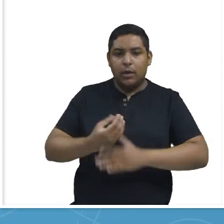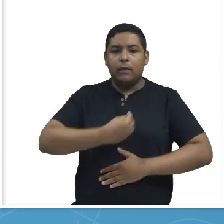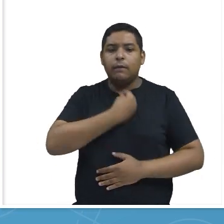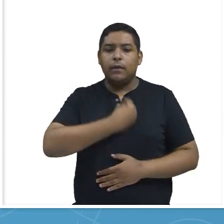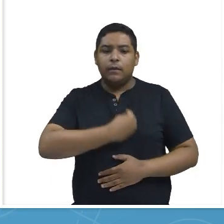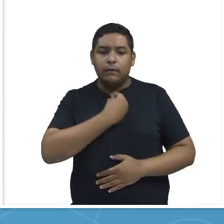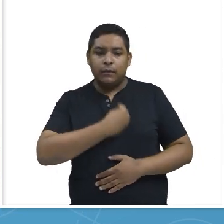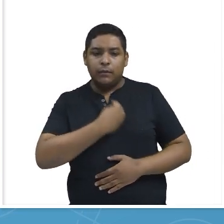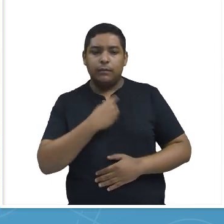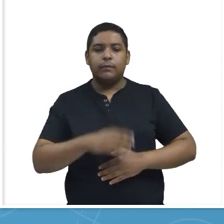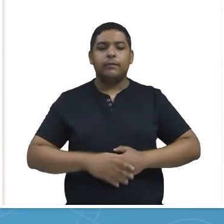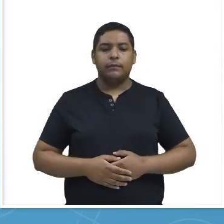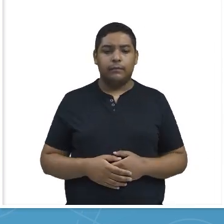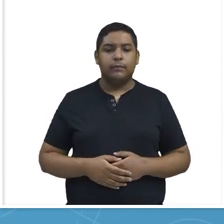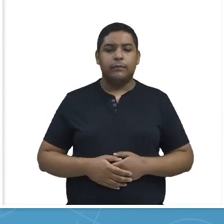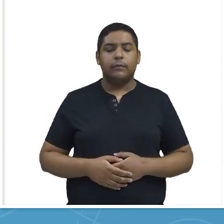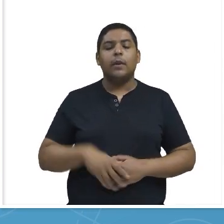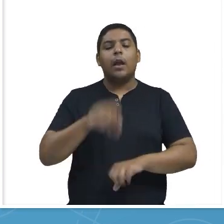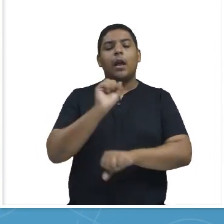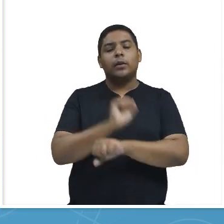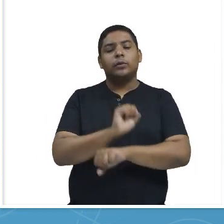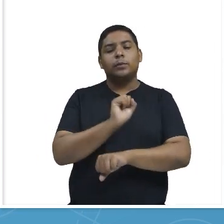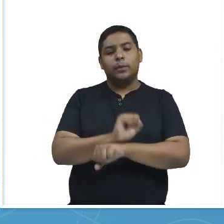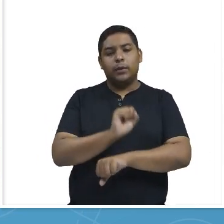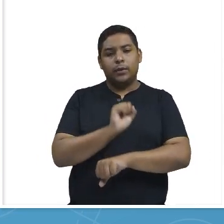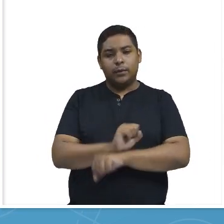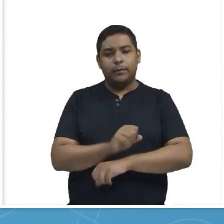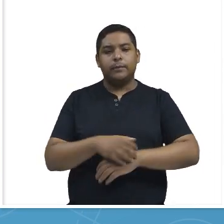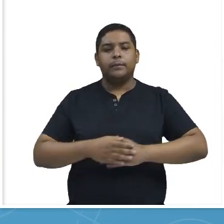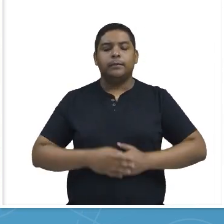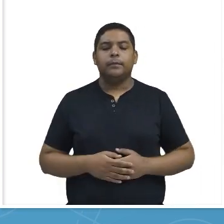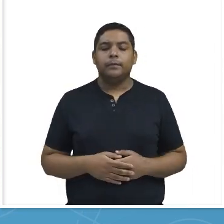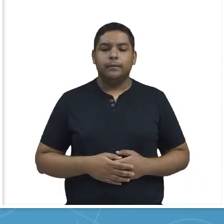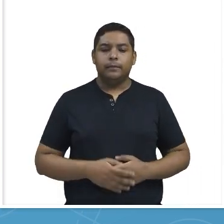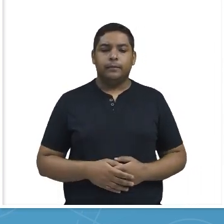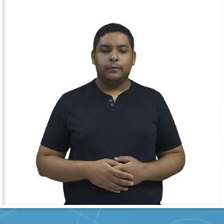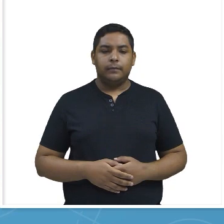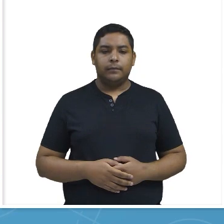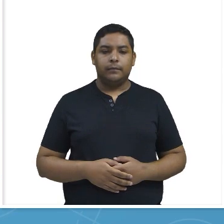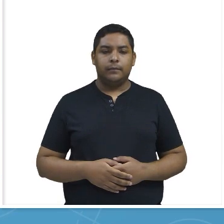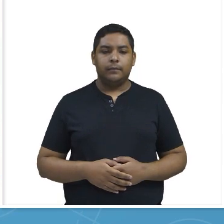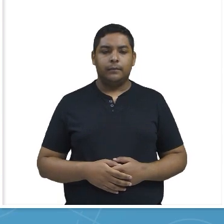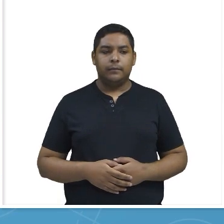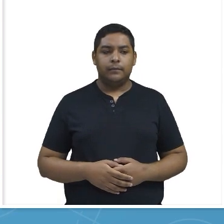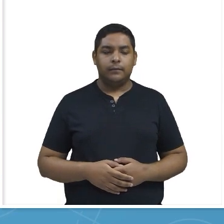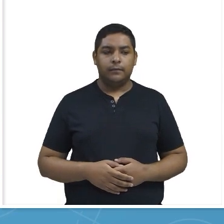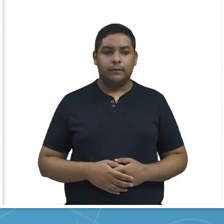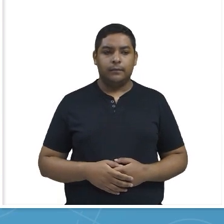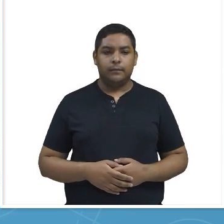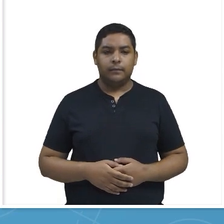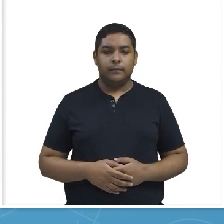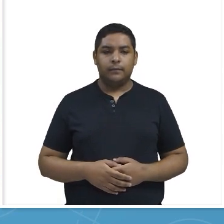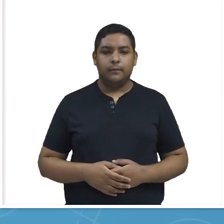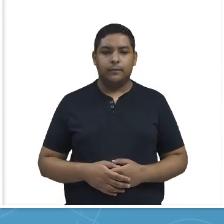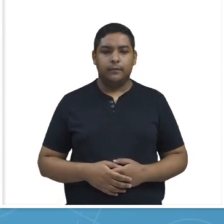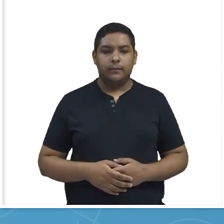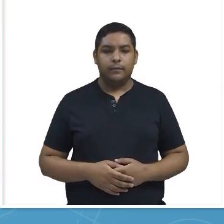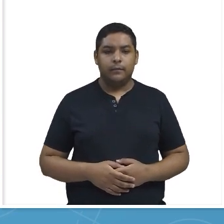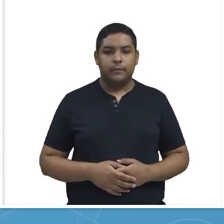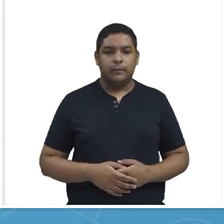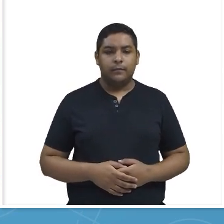live, viver, wait, esperar. Agora, acompanhem comigo aqui, people, essa frase que diz o